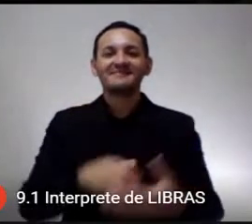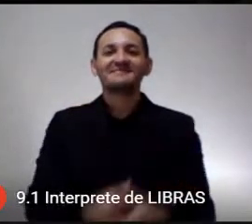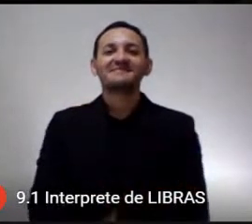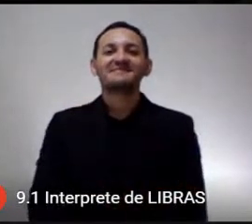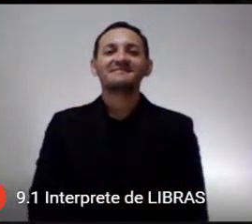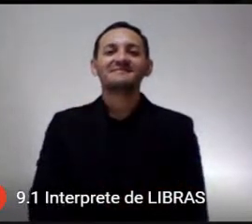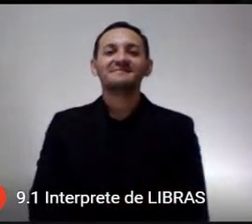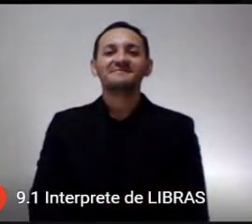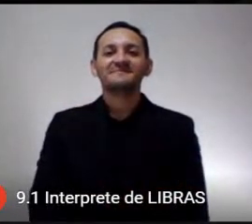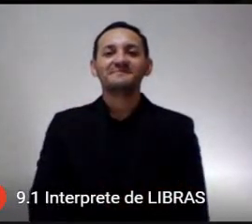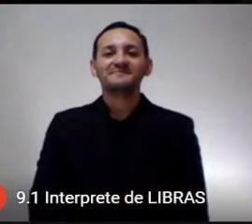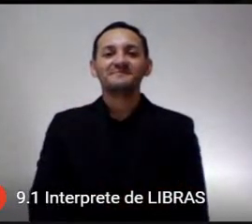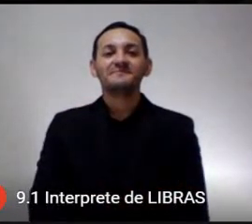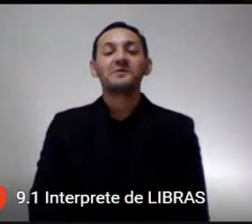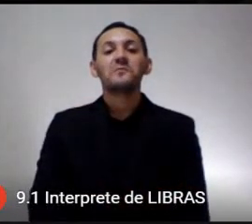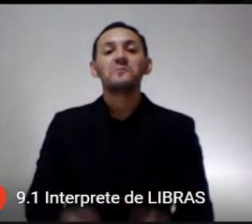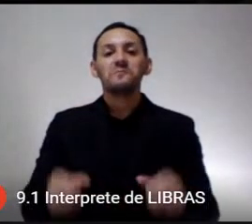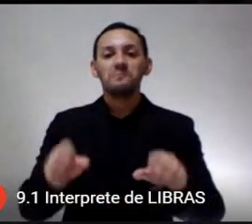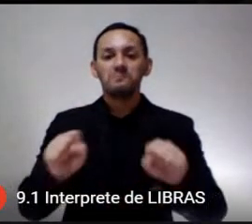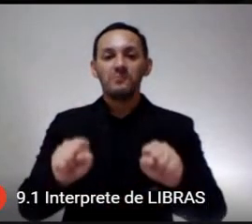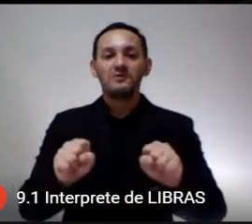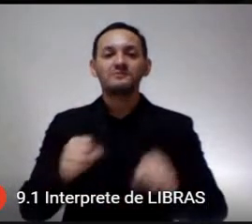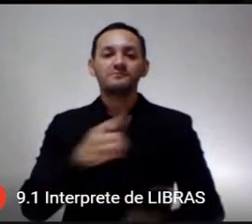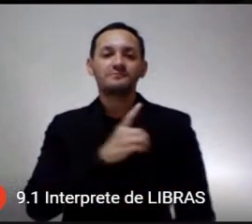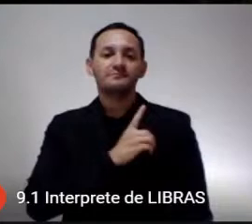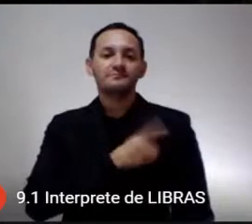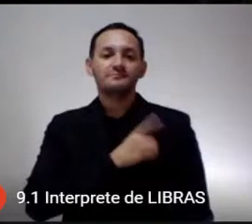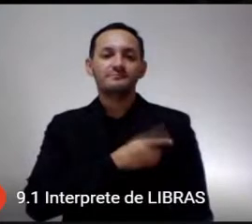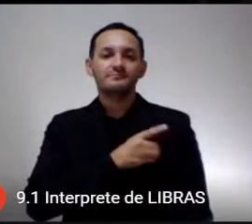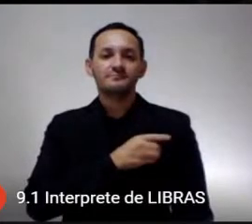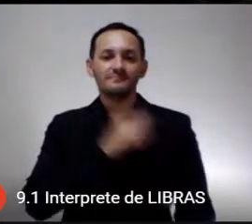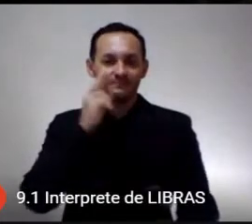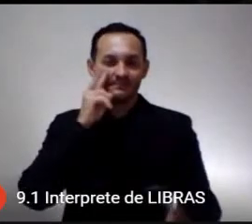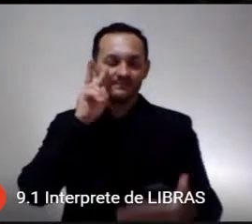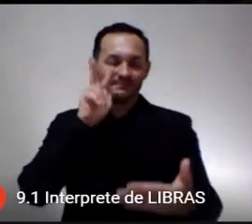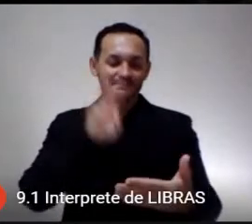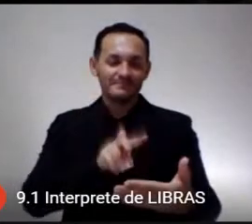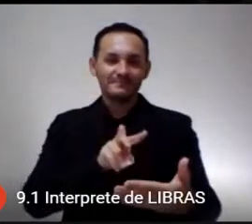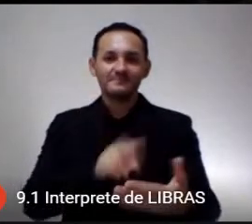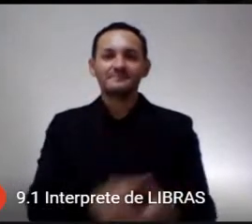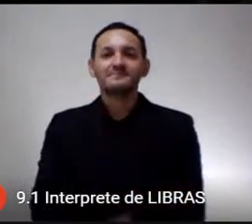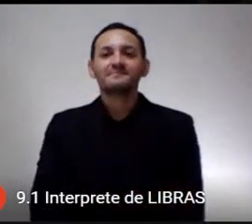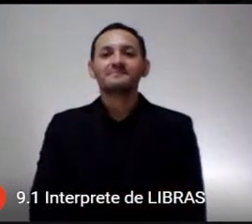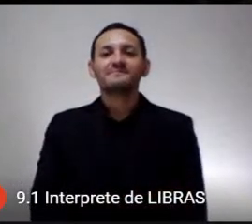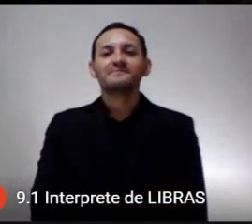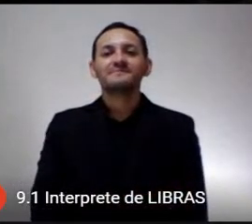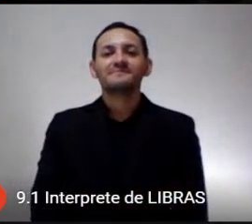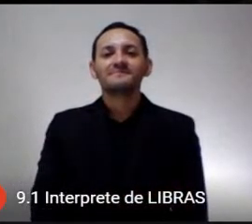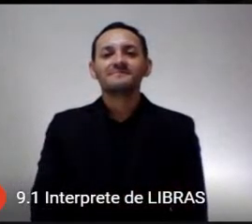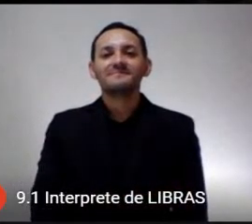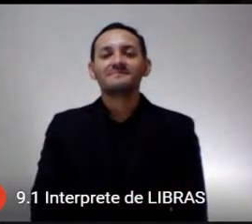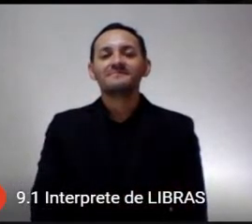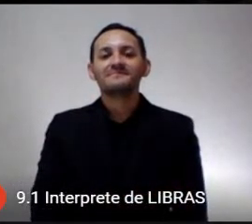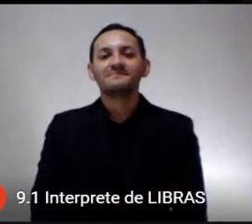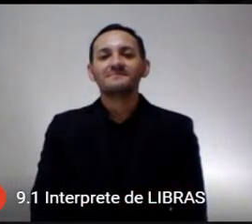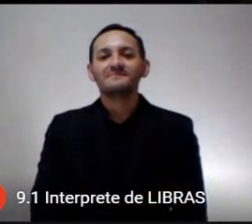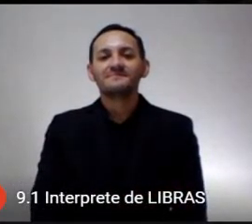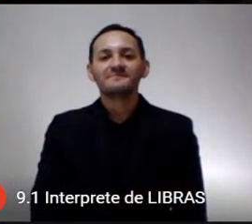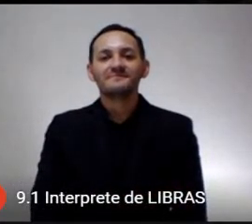Então, vista para o desembargador Marco das Boas. Tá. Obrigado. Parece